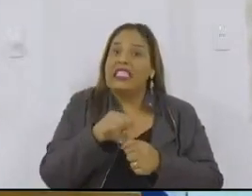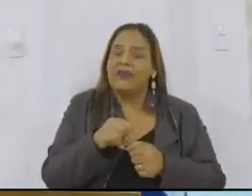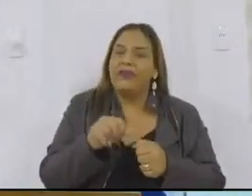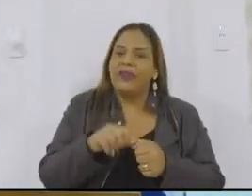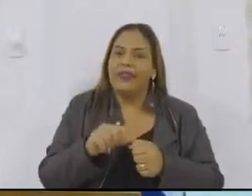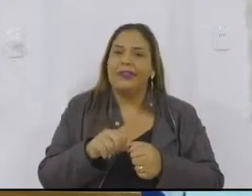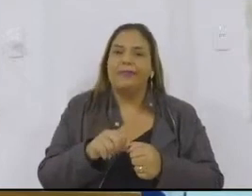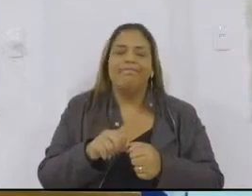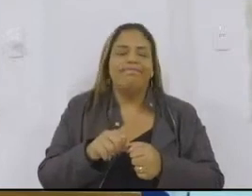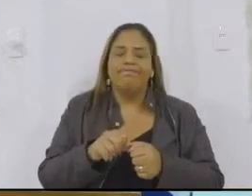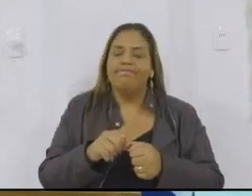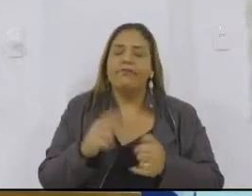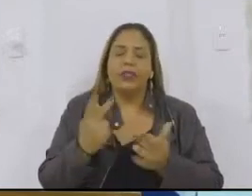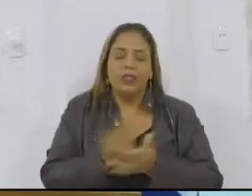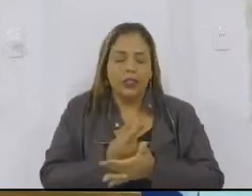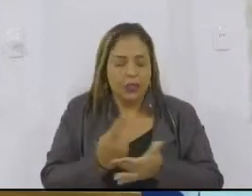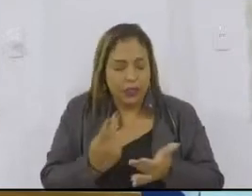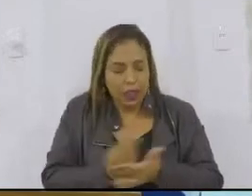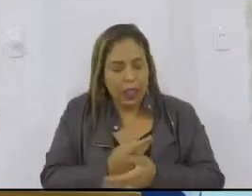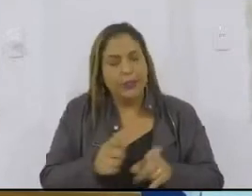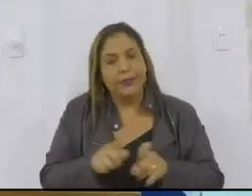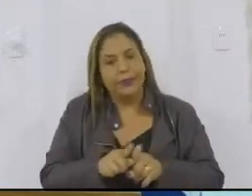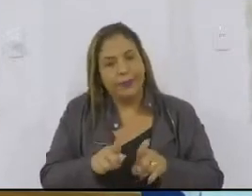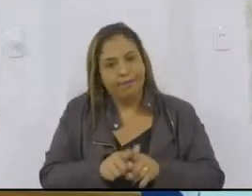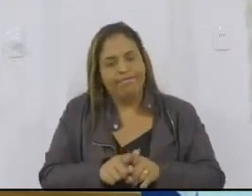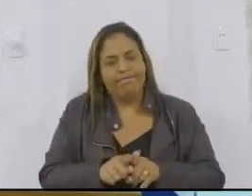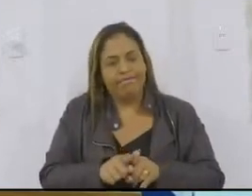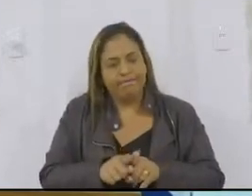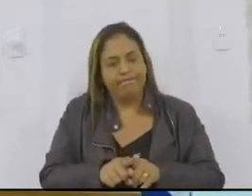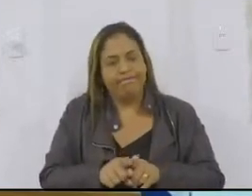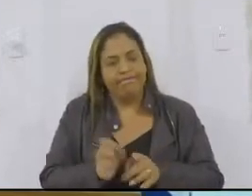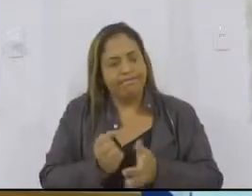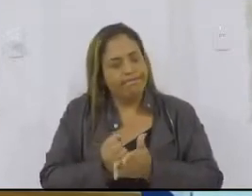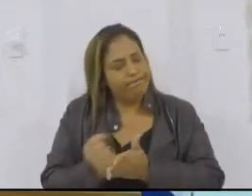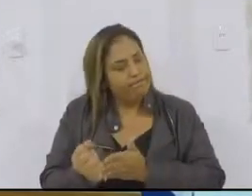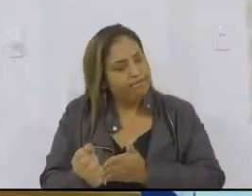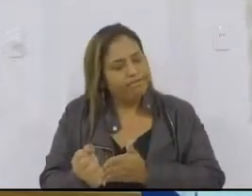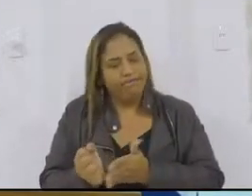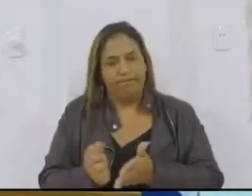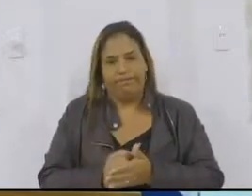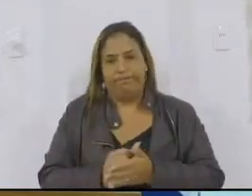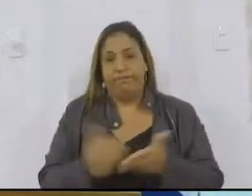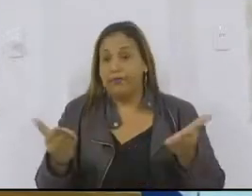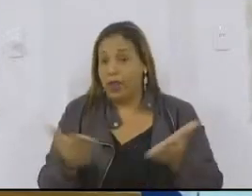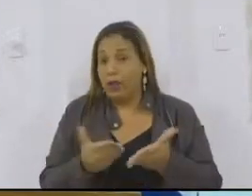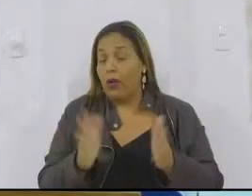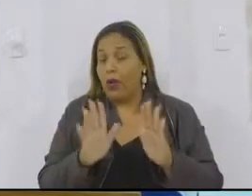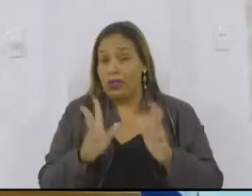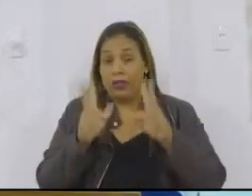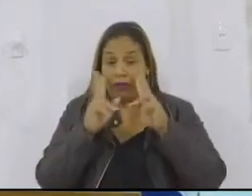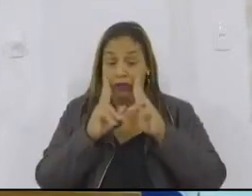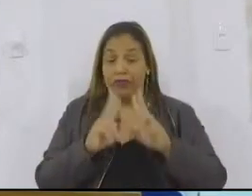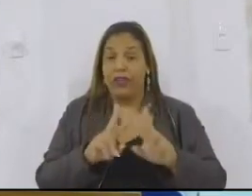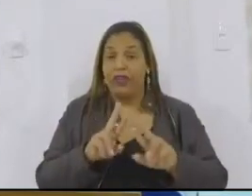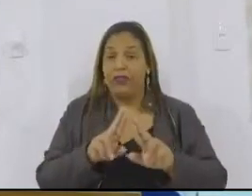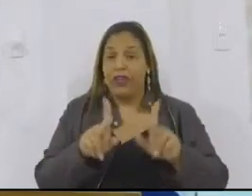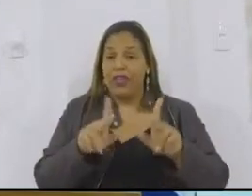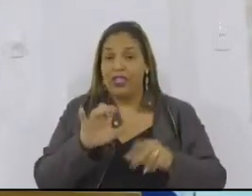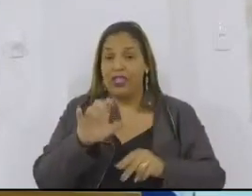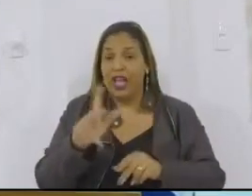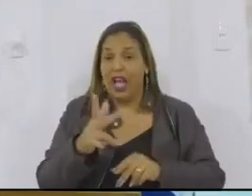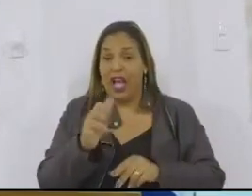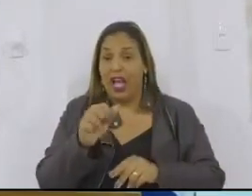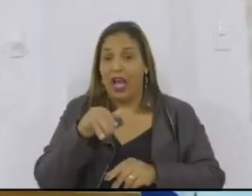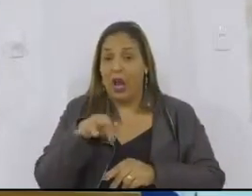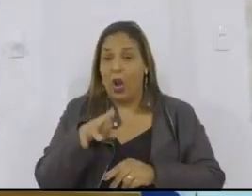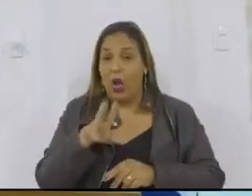dava visibilidade. Então, nós temos visto, né, a atuação contundente do secretário de comunicação, Chálio Conceição, assim